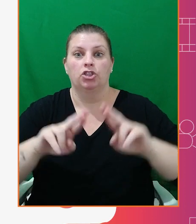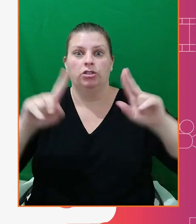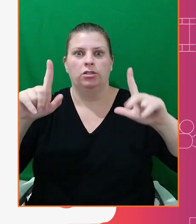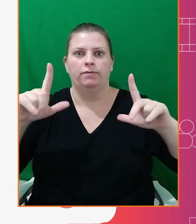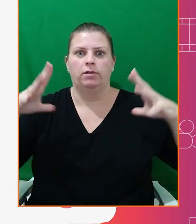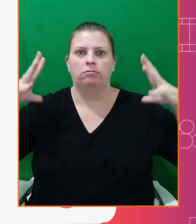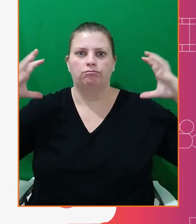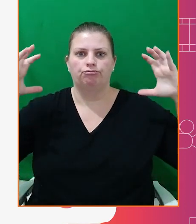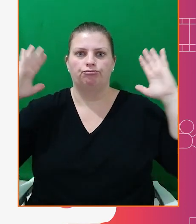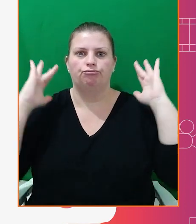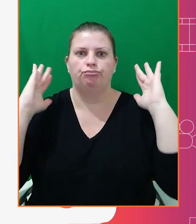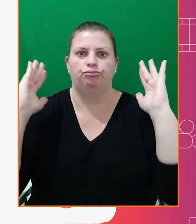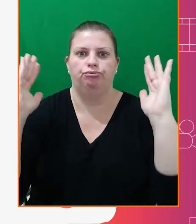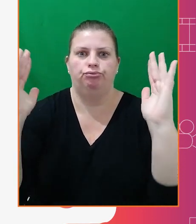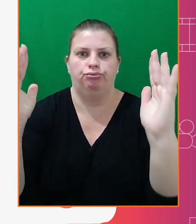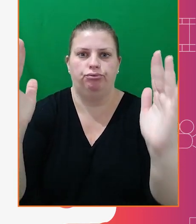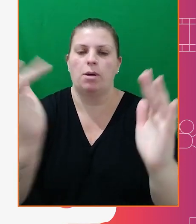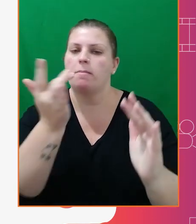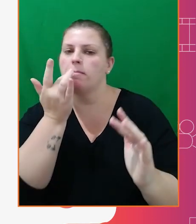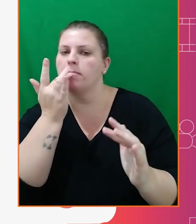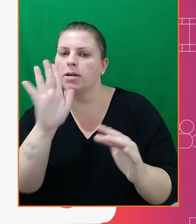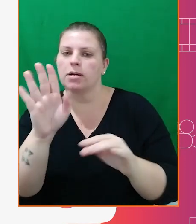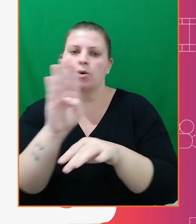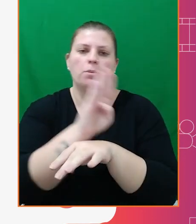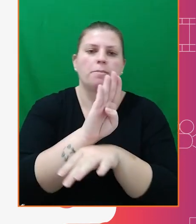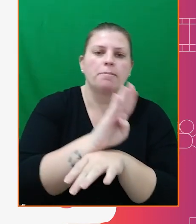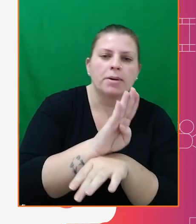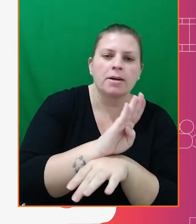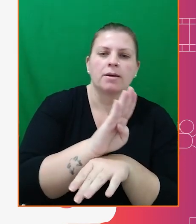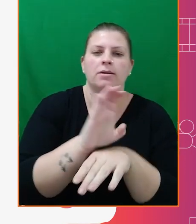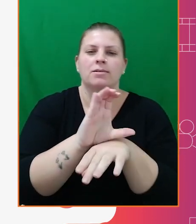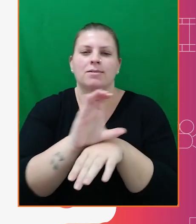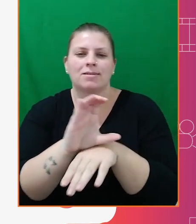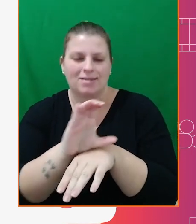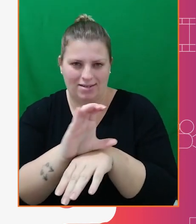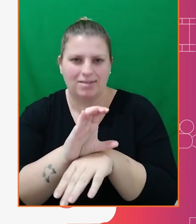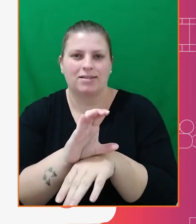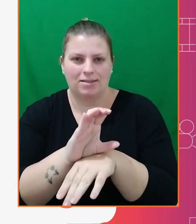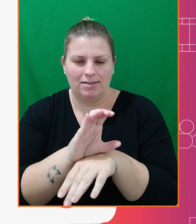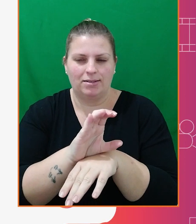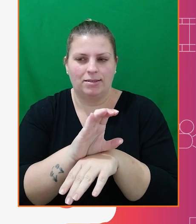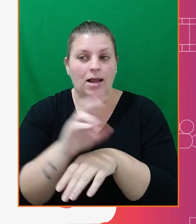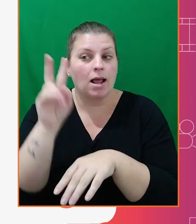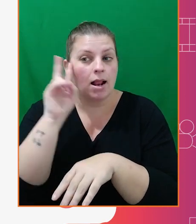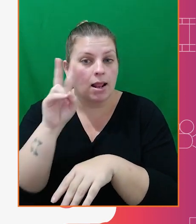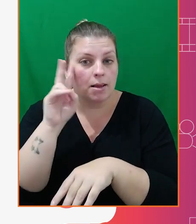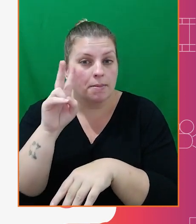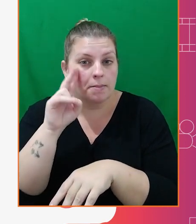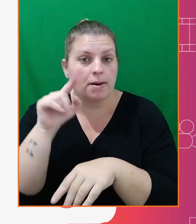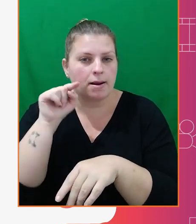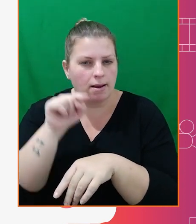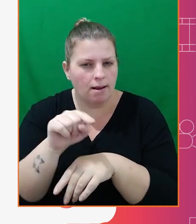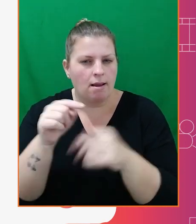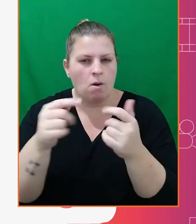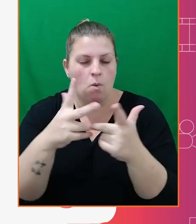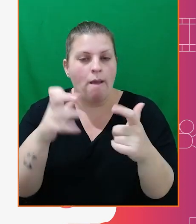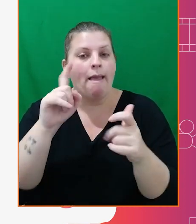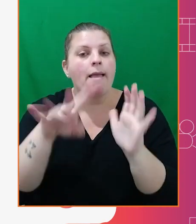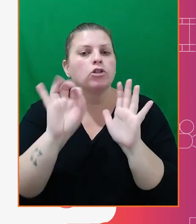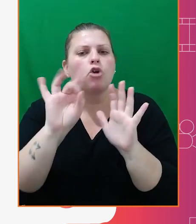de tons, em sua maioria, brancos, beges e cinzas claros. Devemos lembrar que esses efeitos